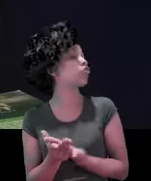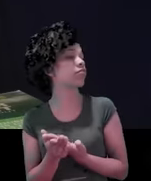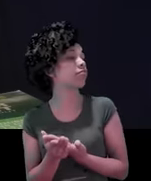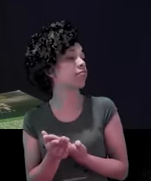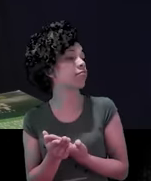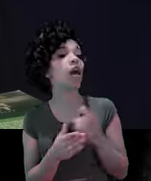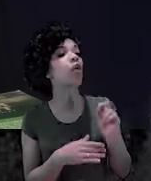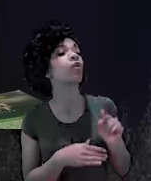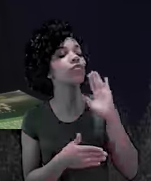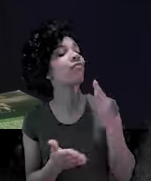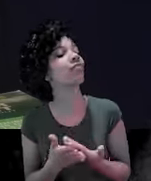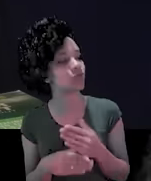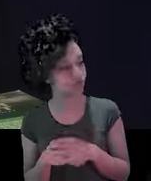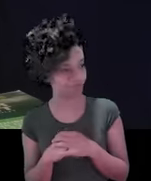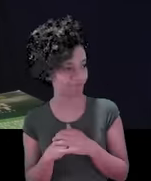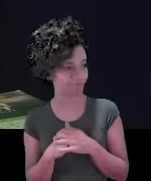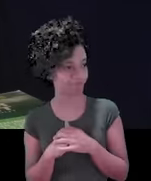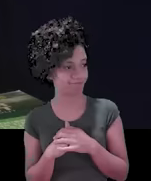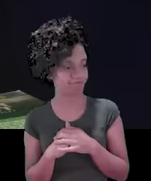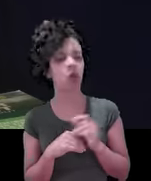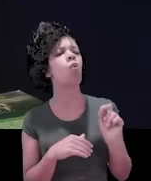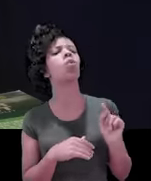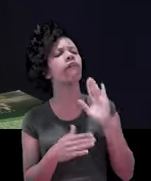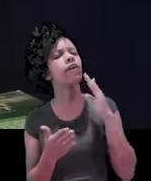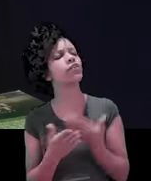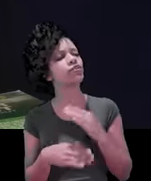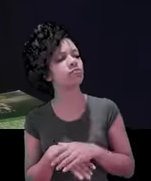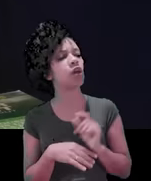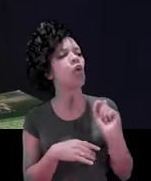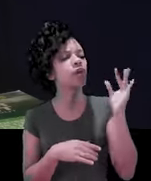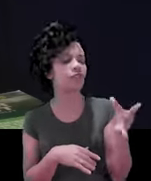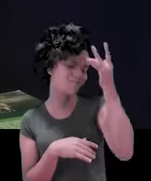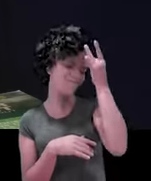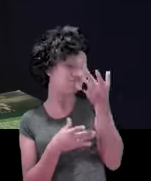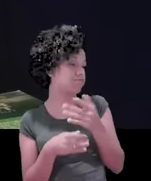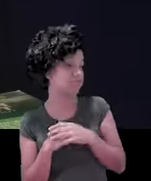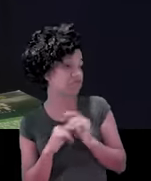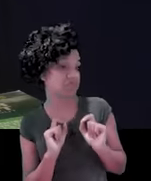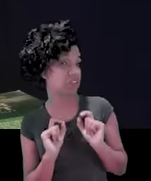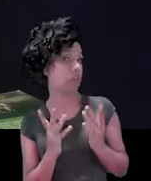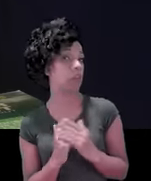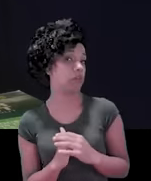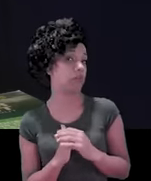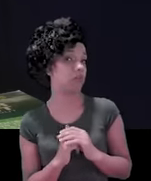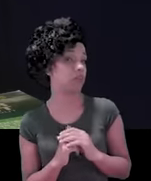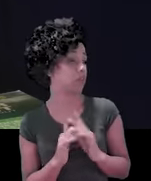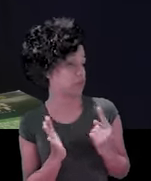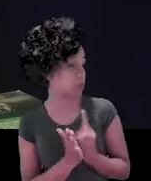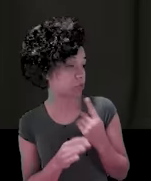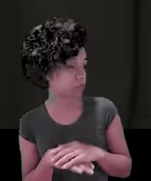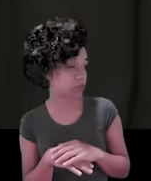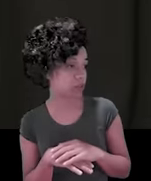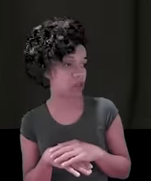é o que você acredita e o que você acredita o que você põe na sua cabeça que é que é o que você